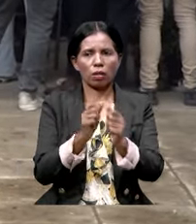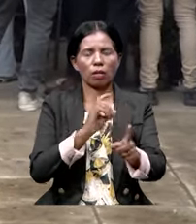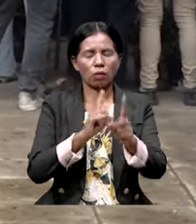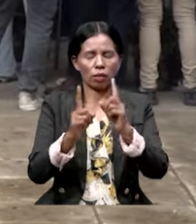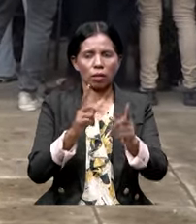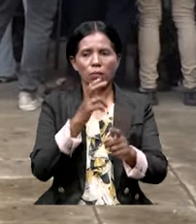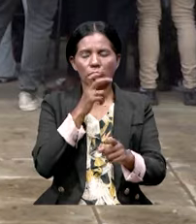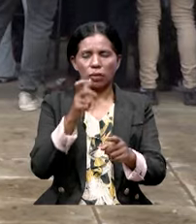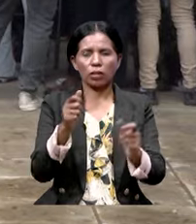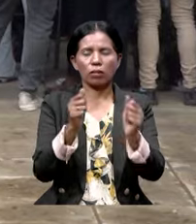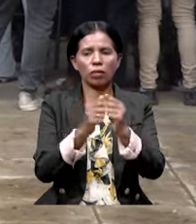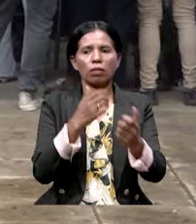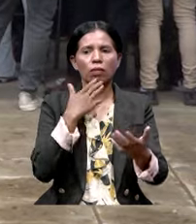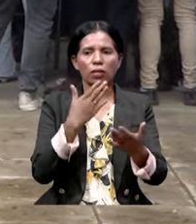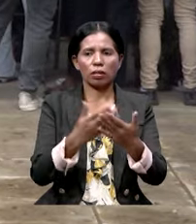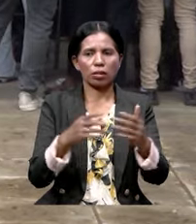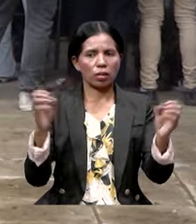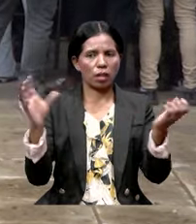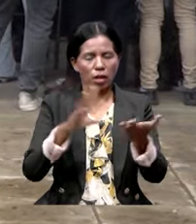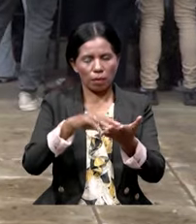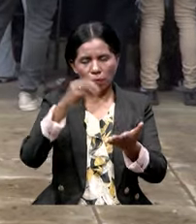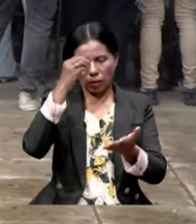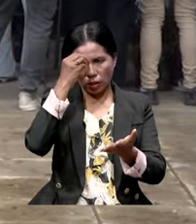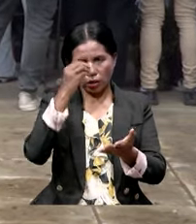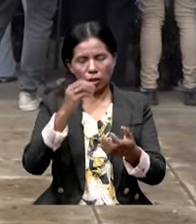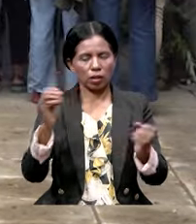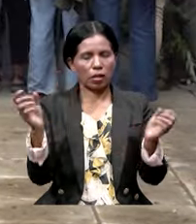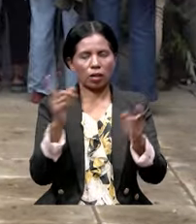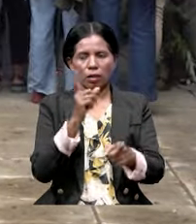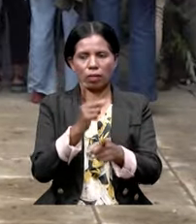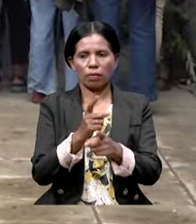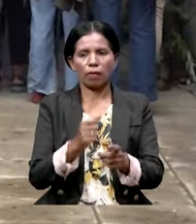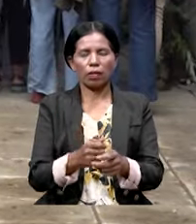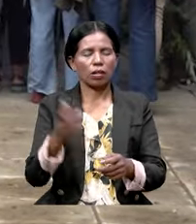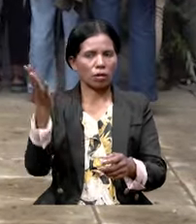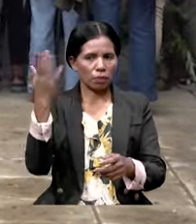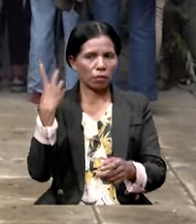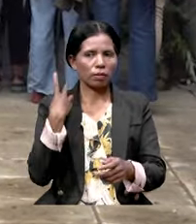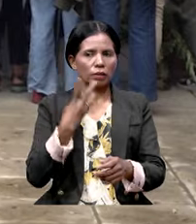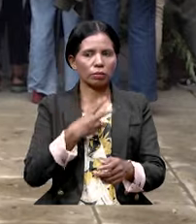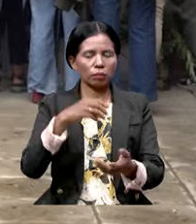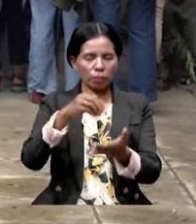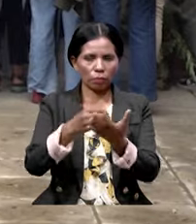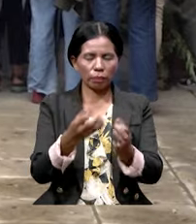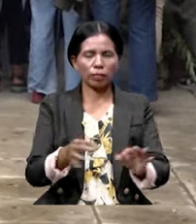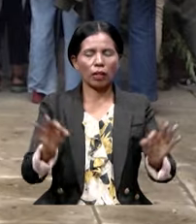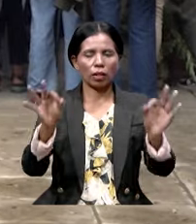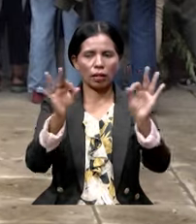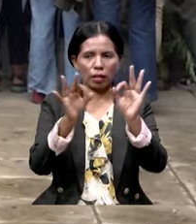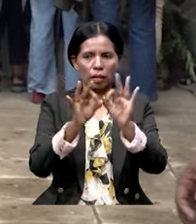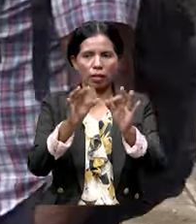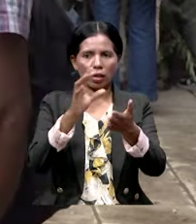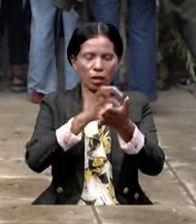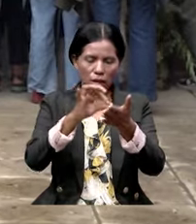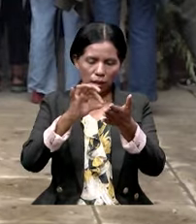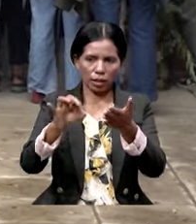dia sing aprende hirak ne hotu ene impossible uluk na nine ne ita tau importansia makas liba hakerek